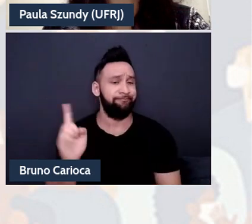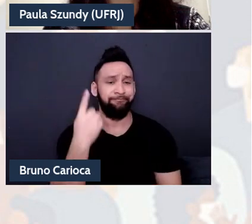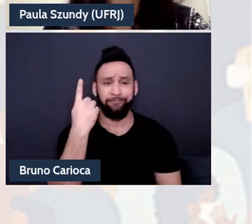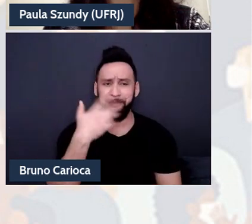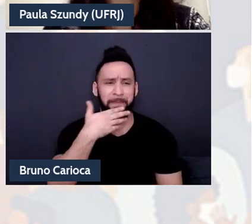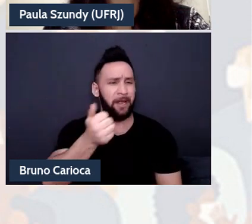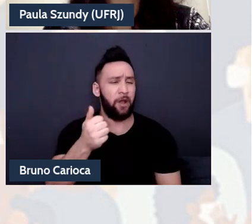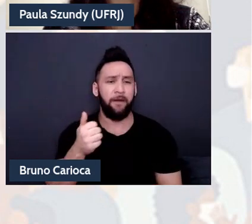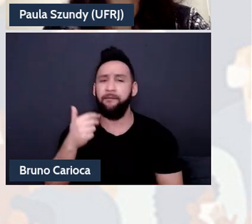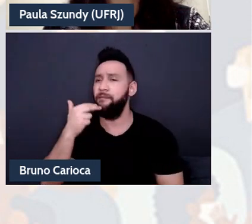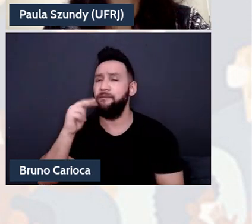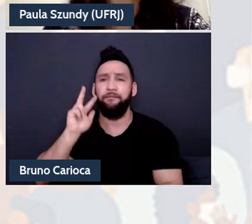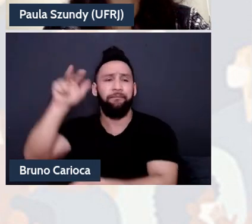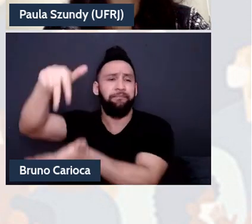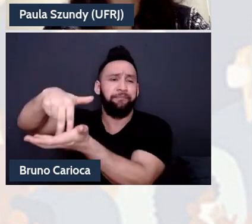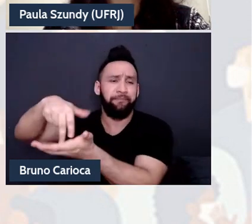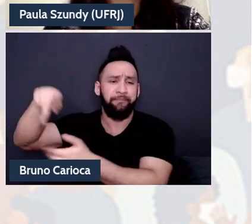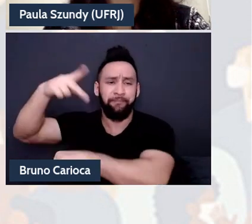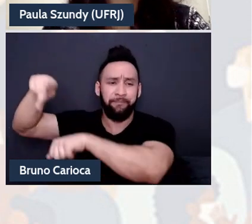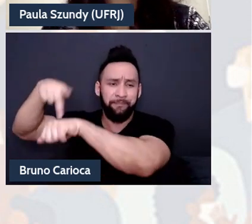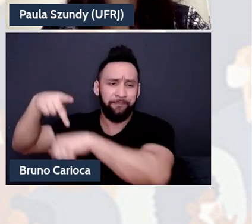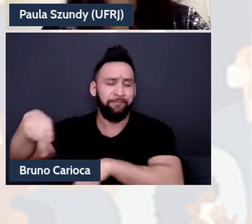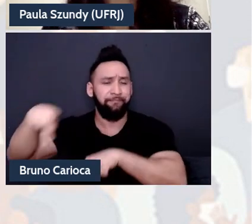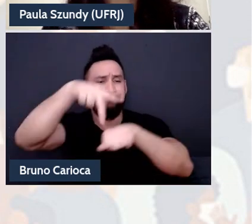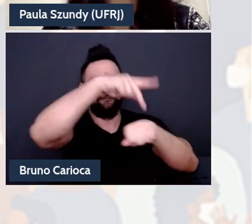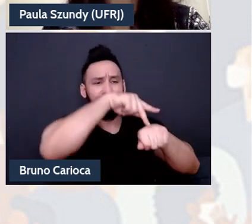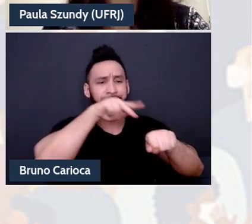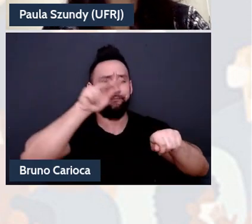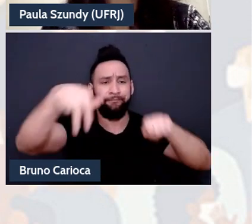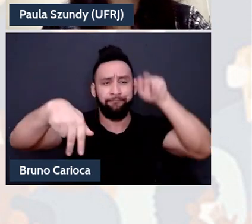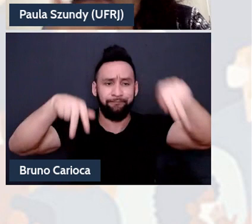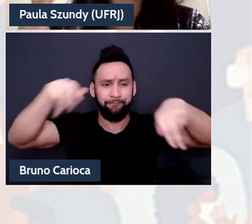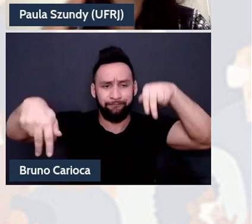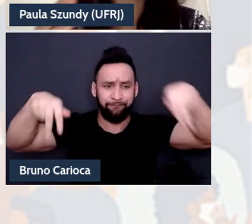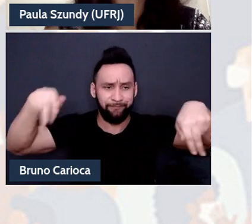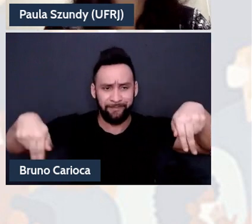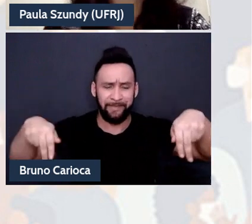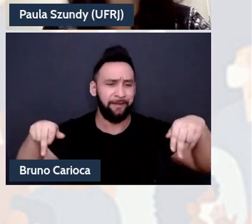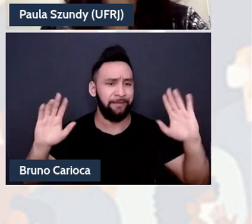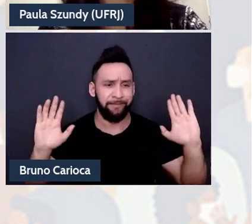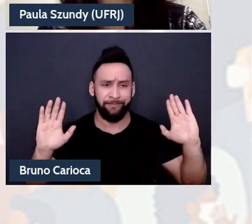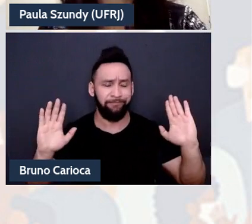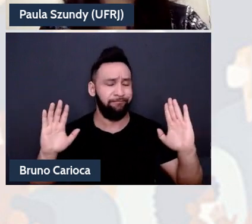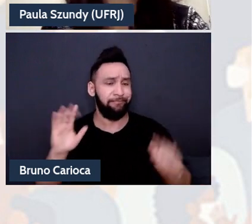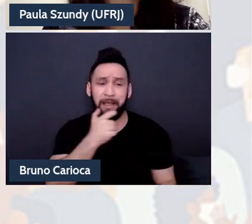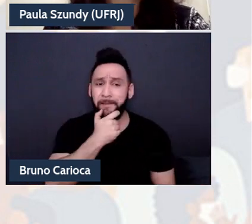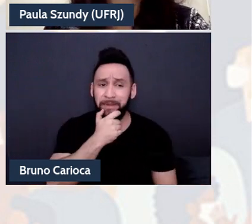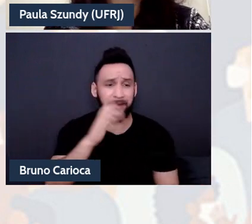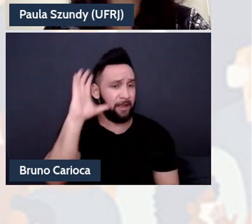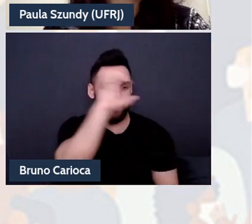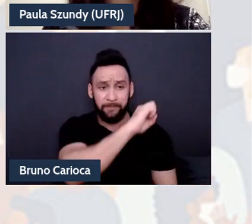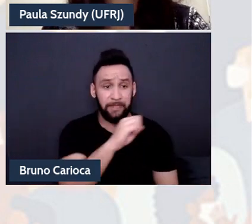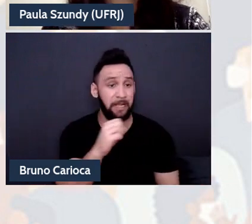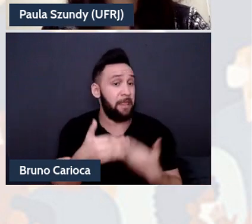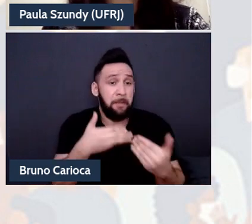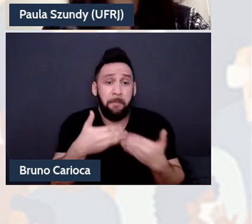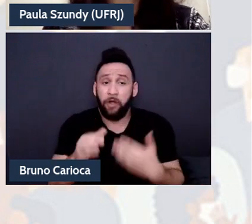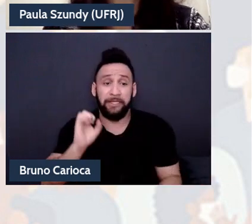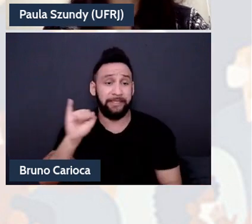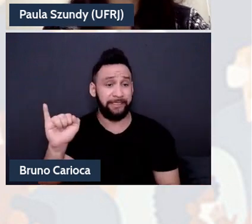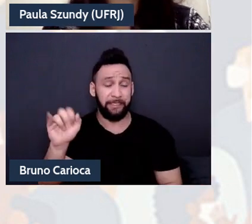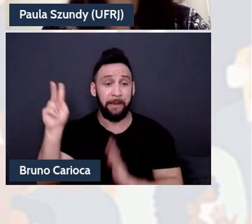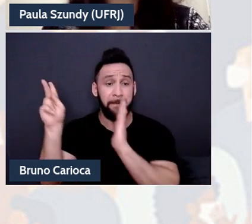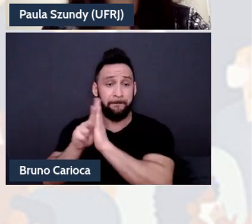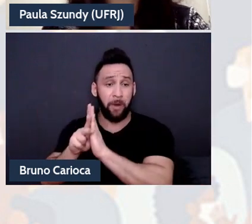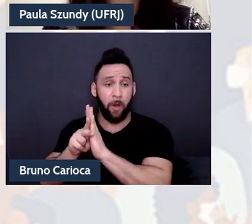a prerrogativa do inglês estadunidense ou britânico, seja lá o que isso for, né? Porque também é um mito